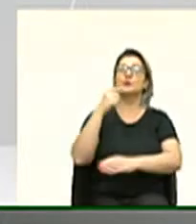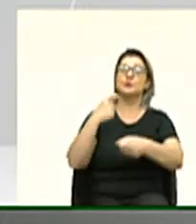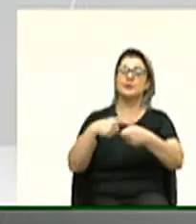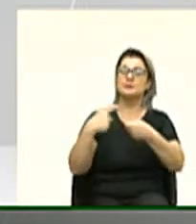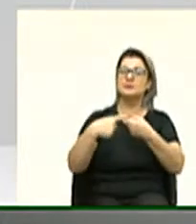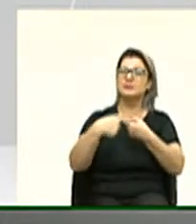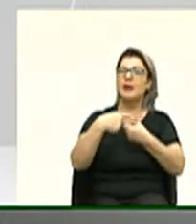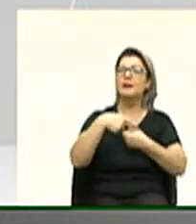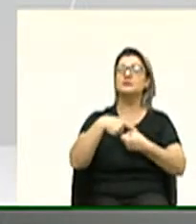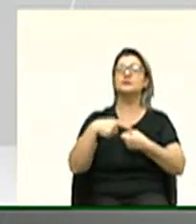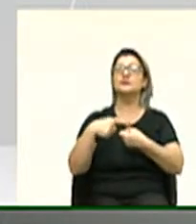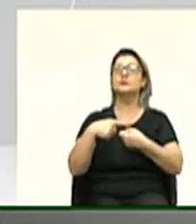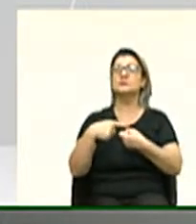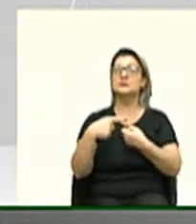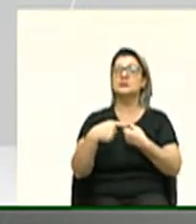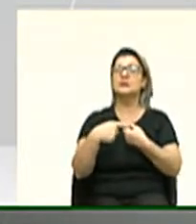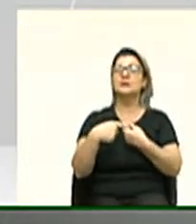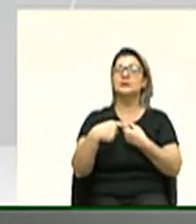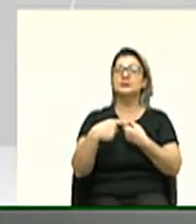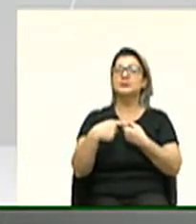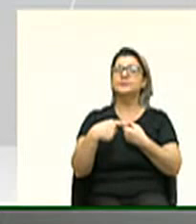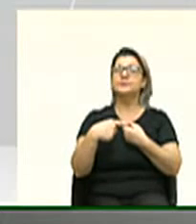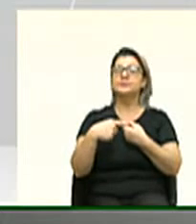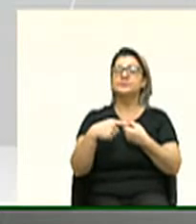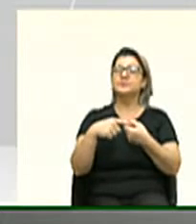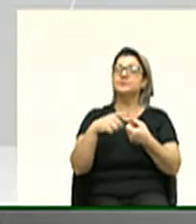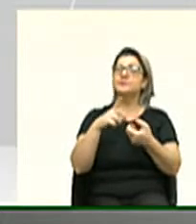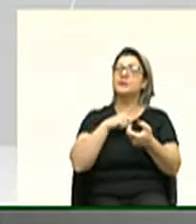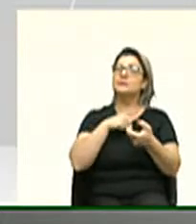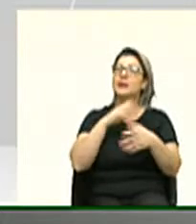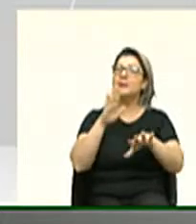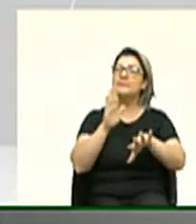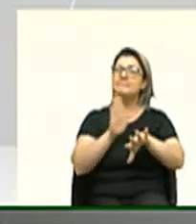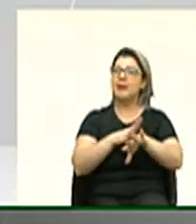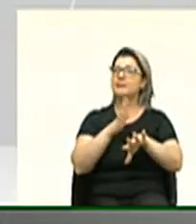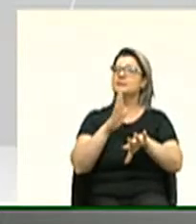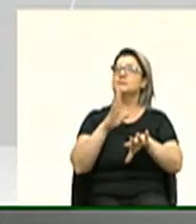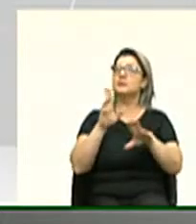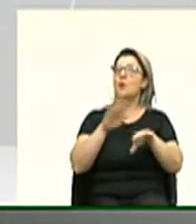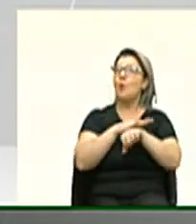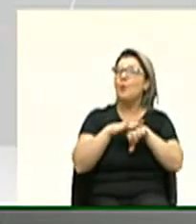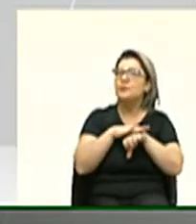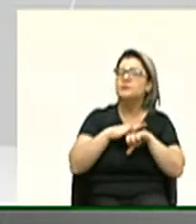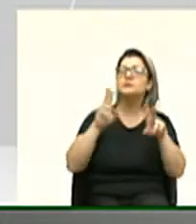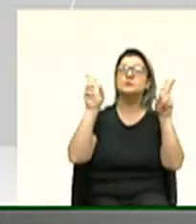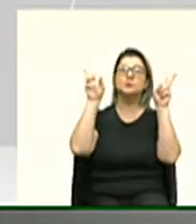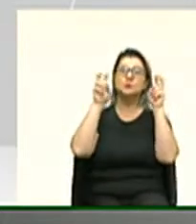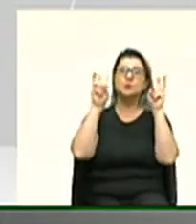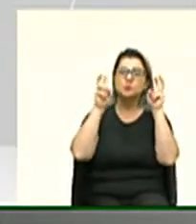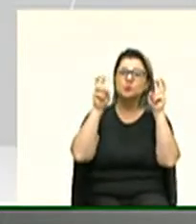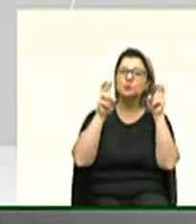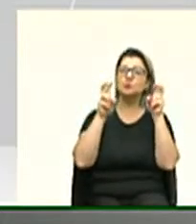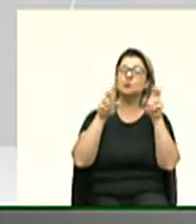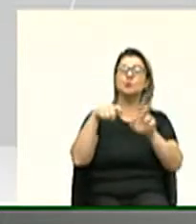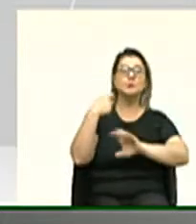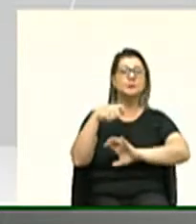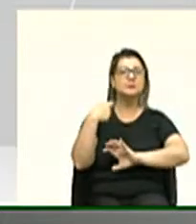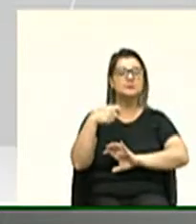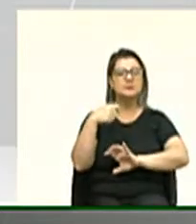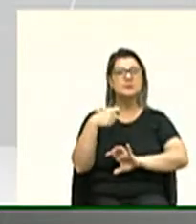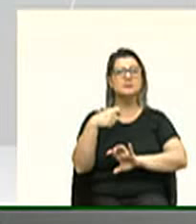muitas cidades estão cada vez mais debatendo esse assunto e nós precisamos